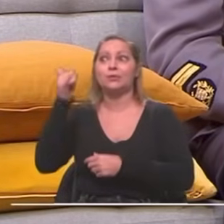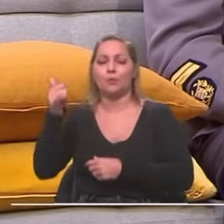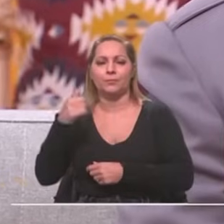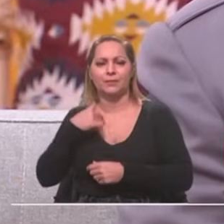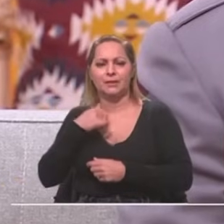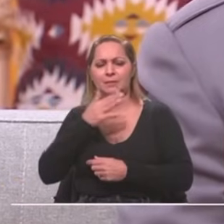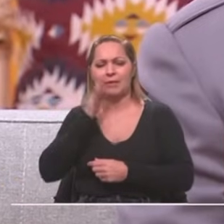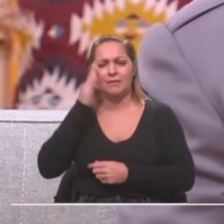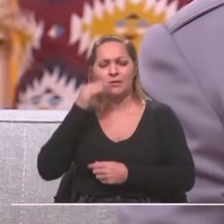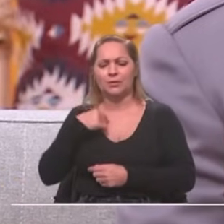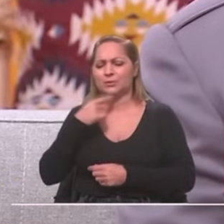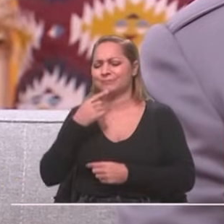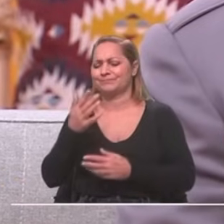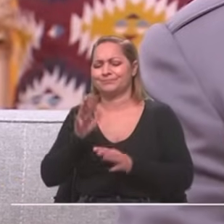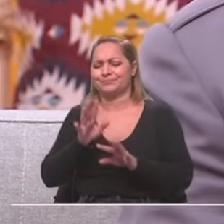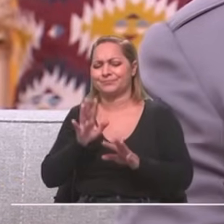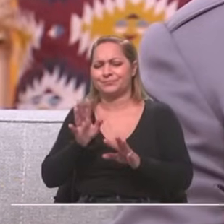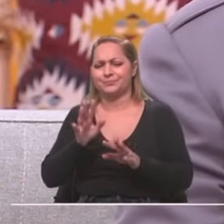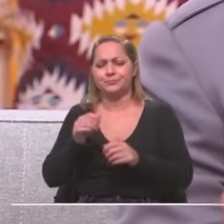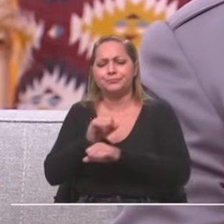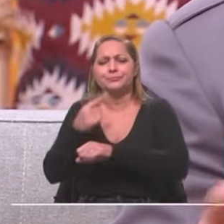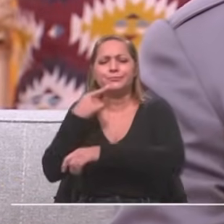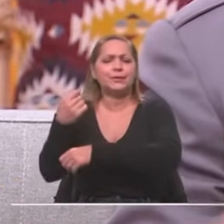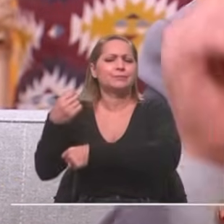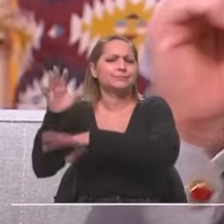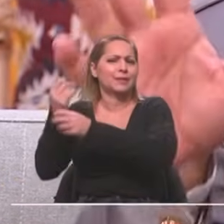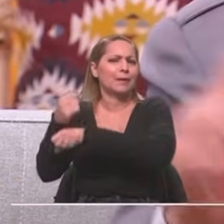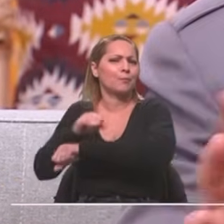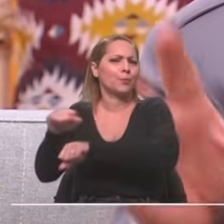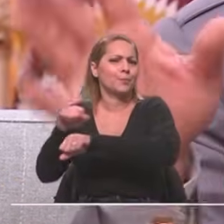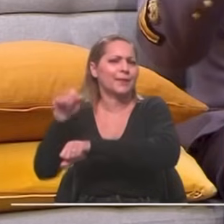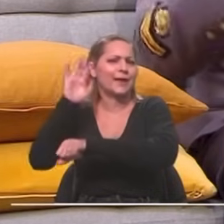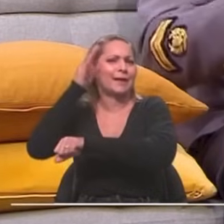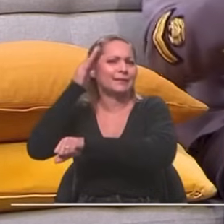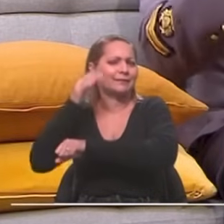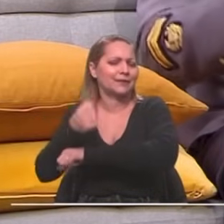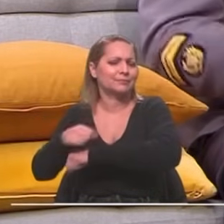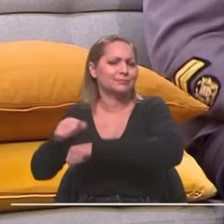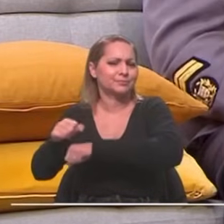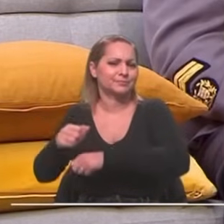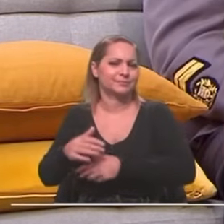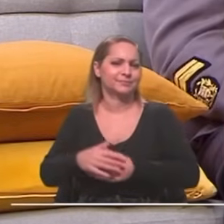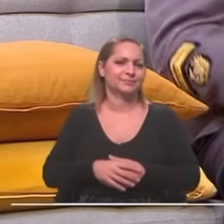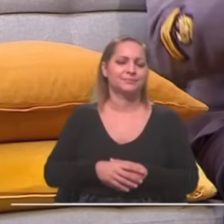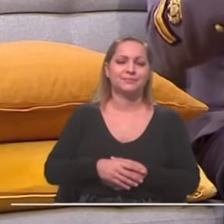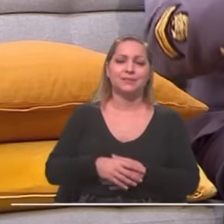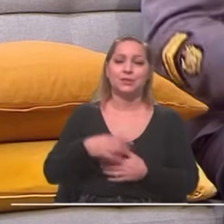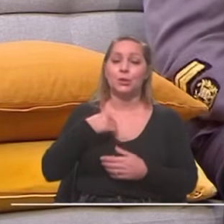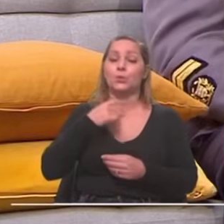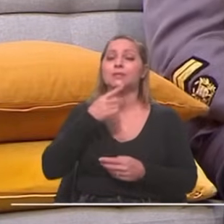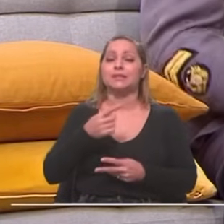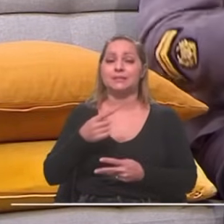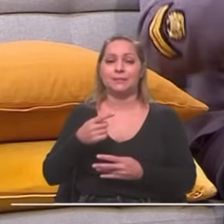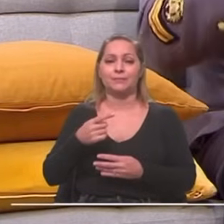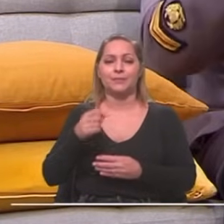fevereiro. Preocupe-se que isso são bombinhas de carnaval. Acho que deitaram bem umas bombas dentro de umas bombinhas dentro